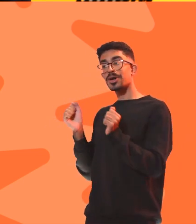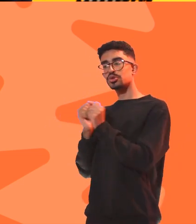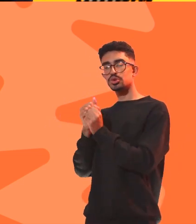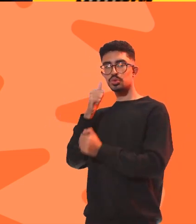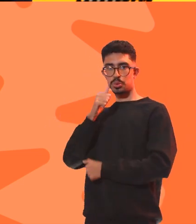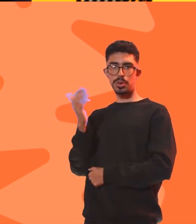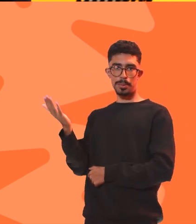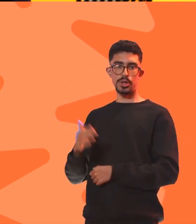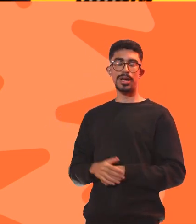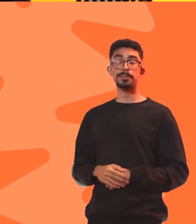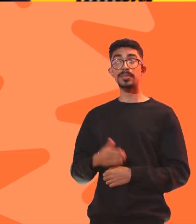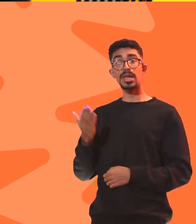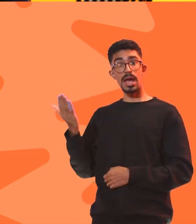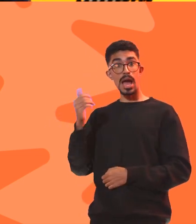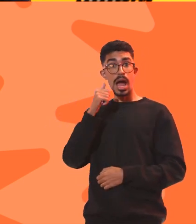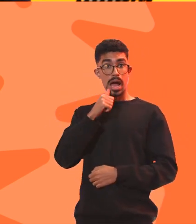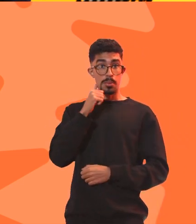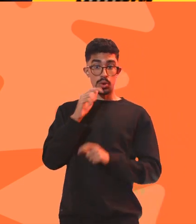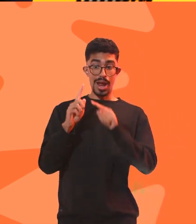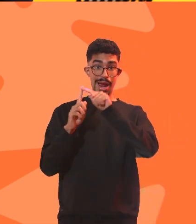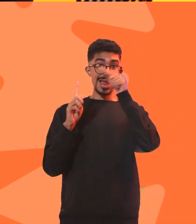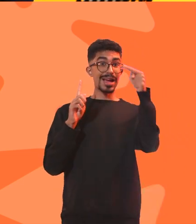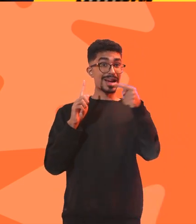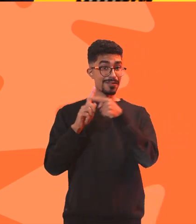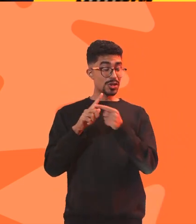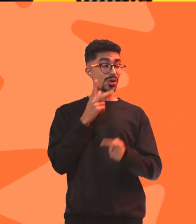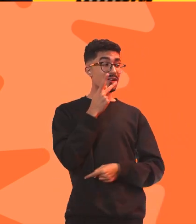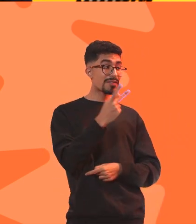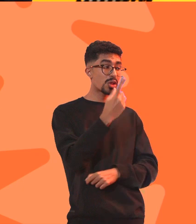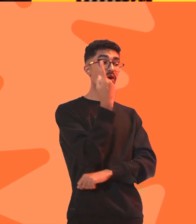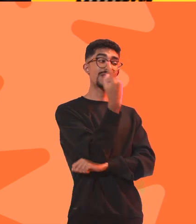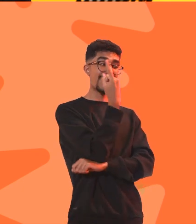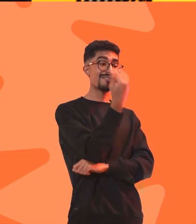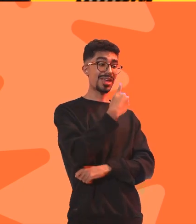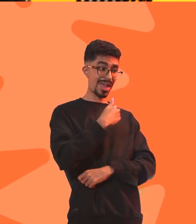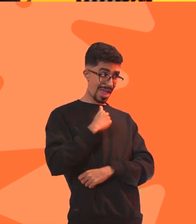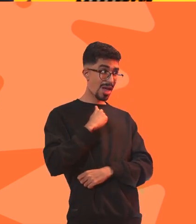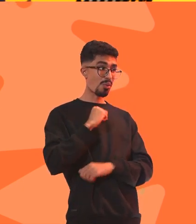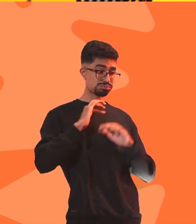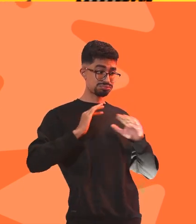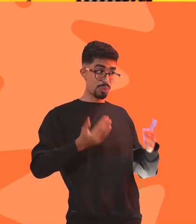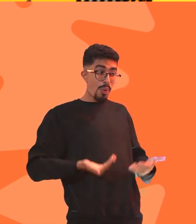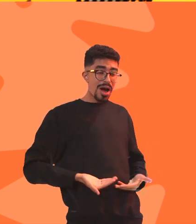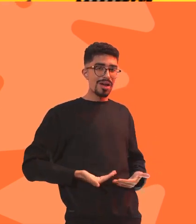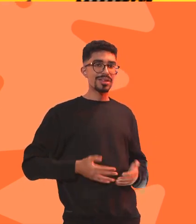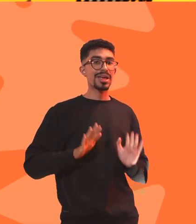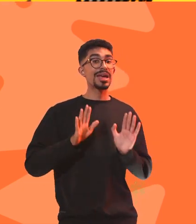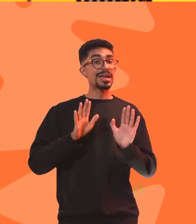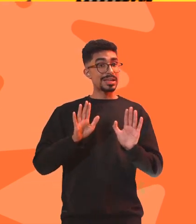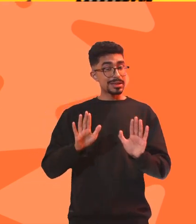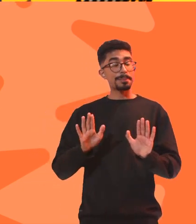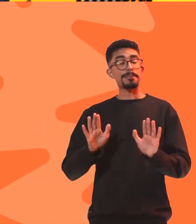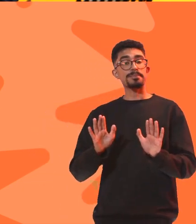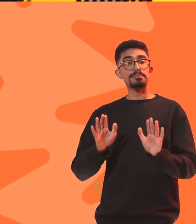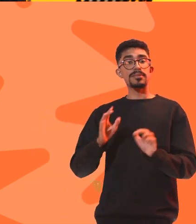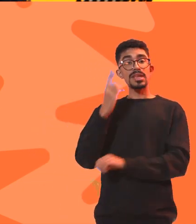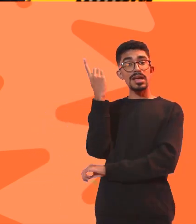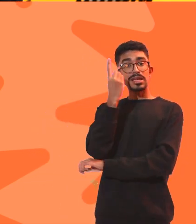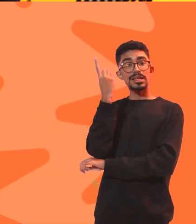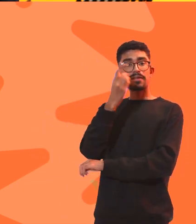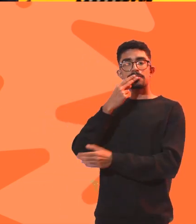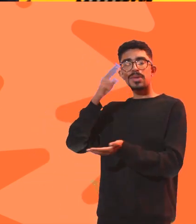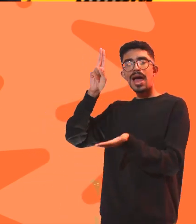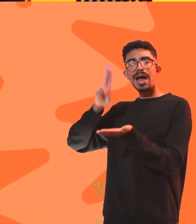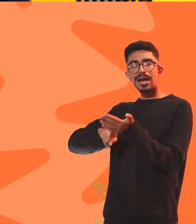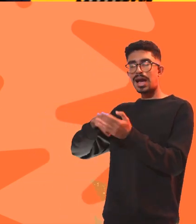casa. A mulher engravidou e mandou um recado a Davi dizendo que estava grávida. Em face disso, Davi mandou esta mensagem a Joabe: envie-me Urias, o